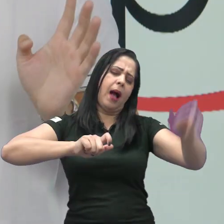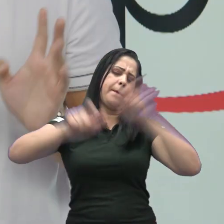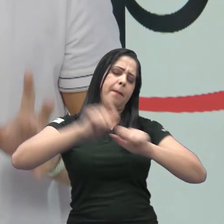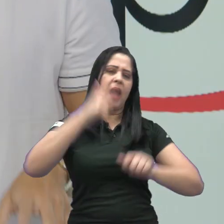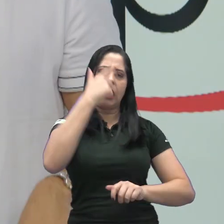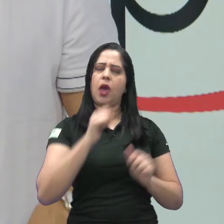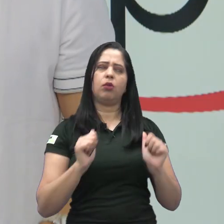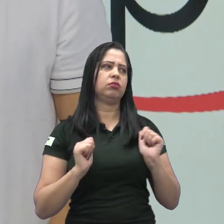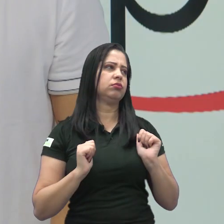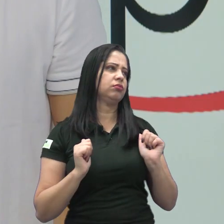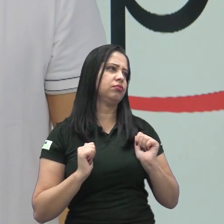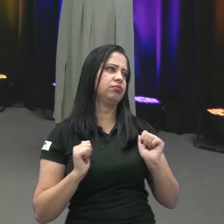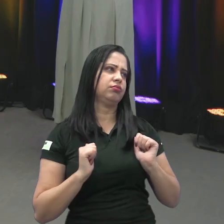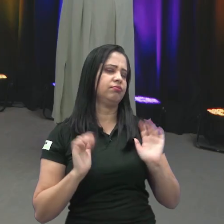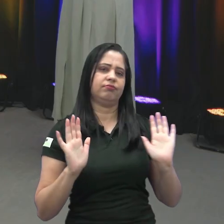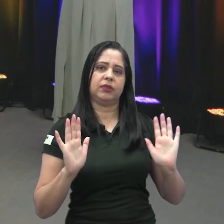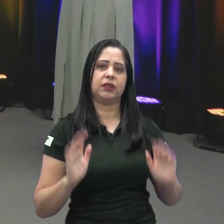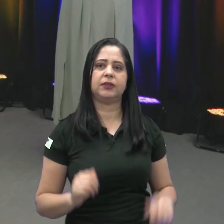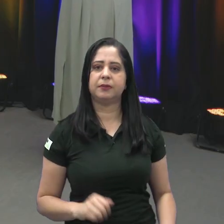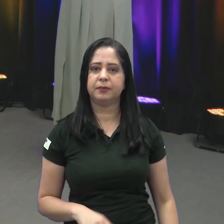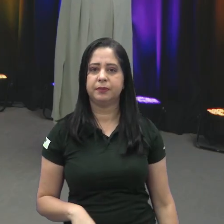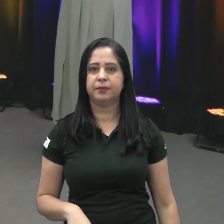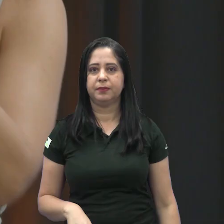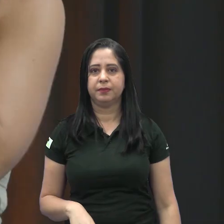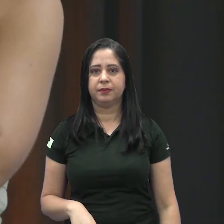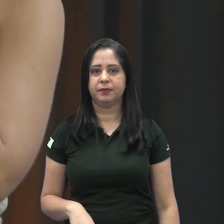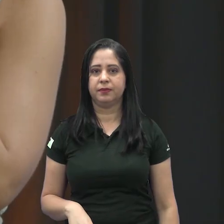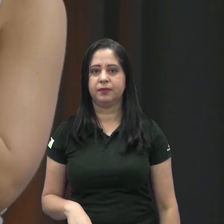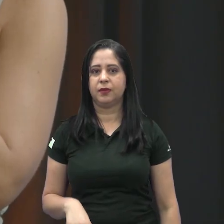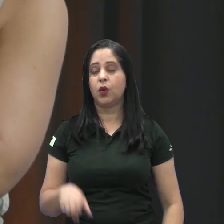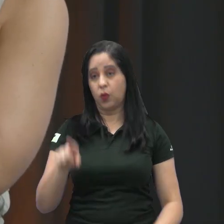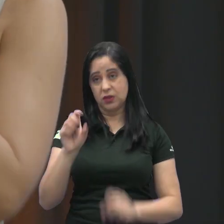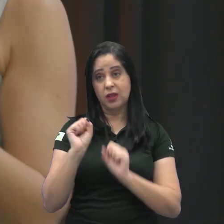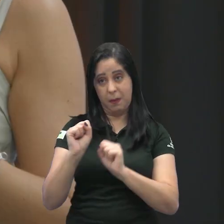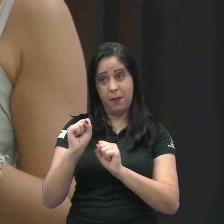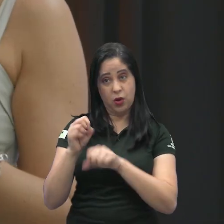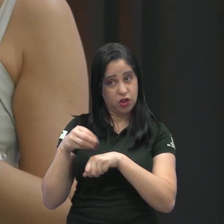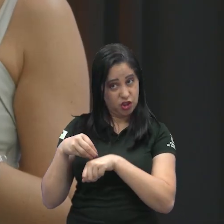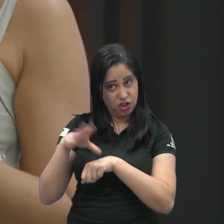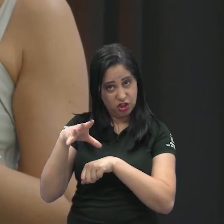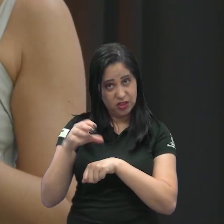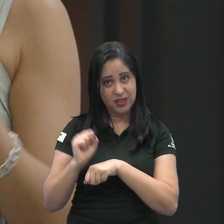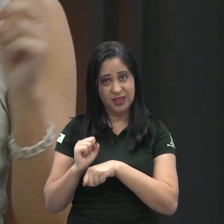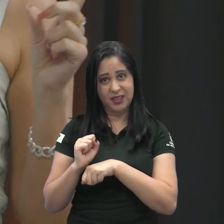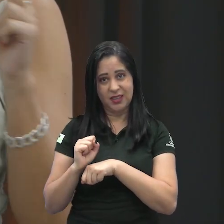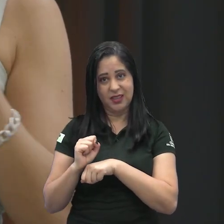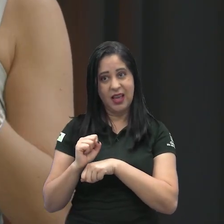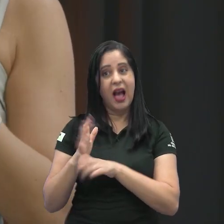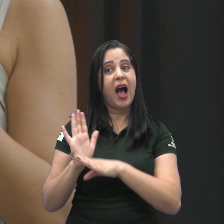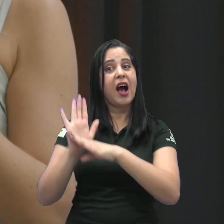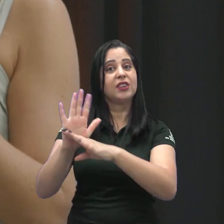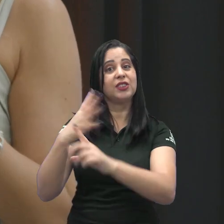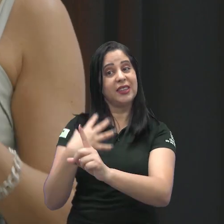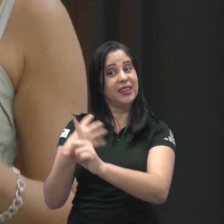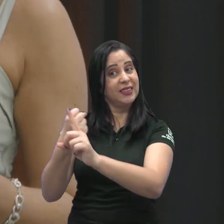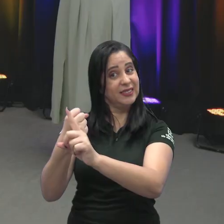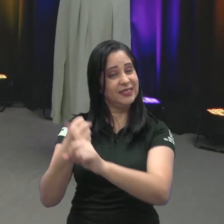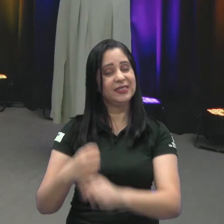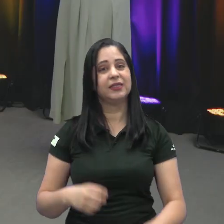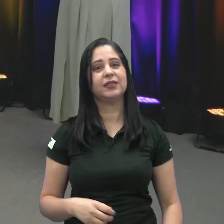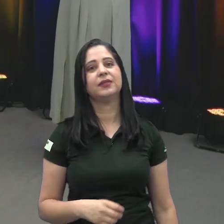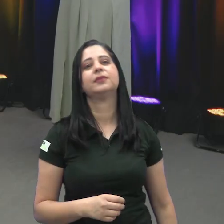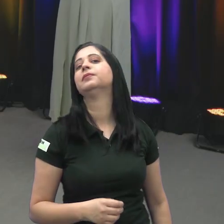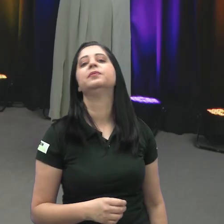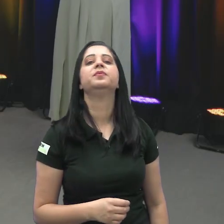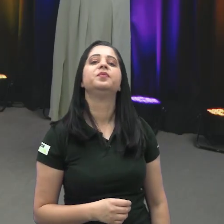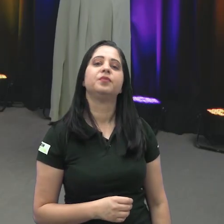lutar sozinho com todo mundo. Jéssica, quero que você deixe um recadinho para a gente fechar, para que possa inspirar as pessoas lá de casa.